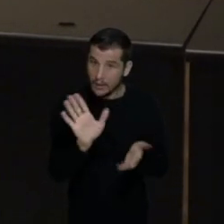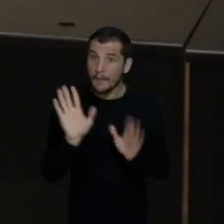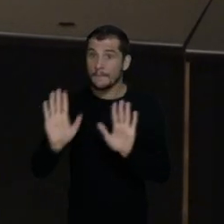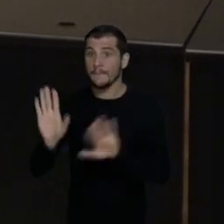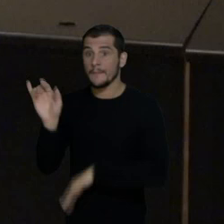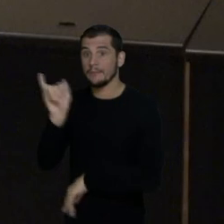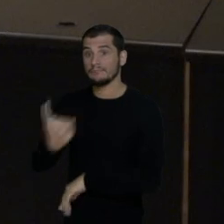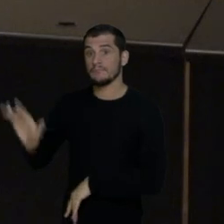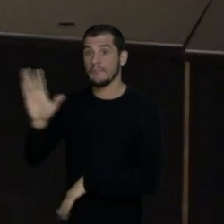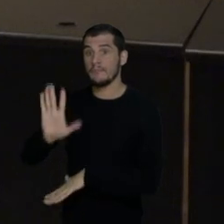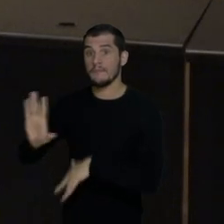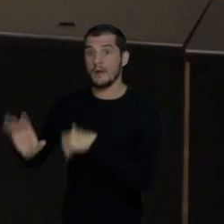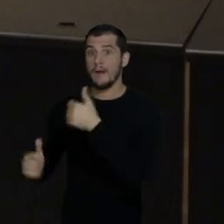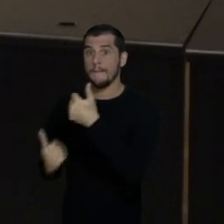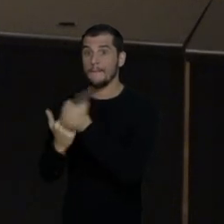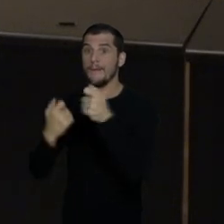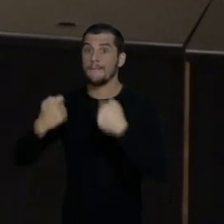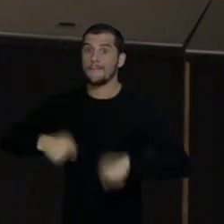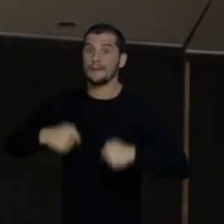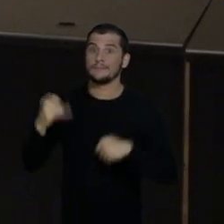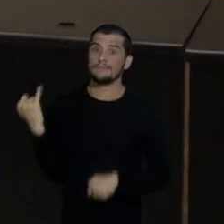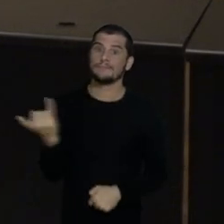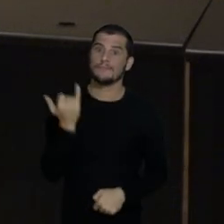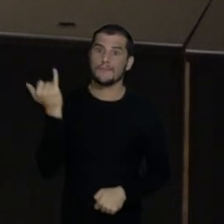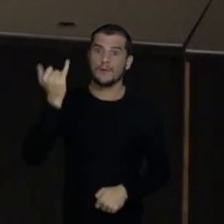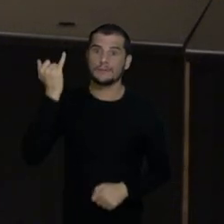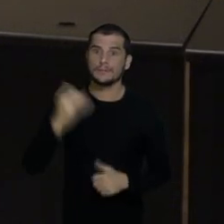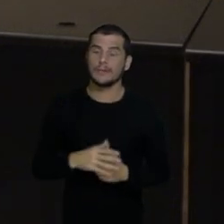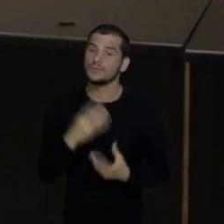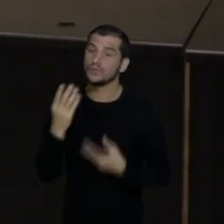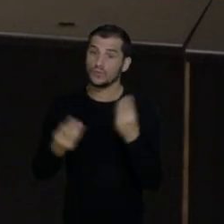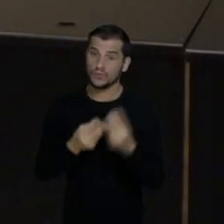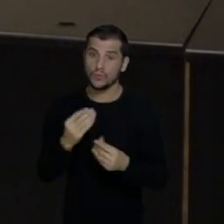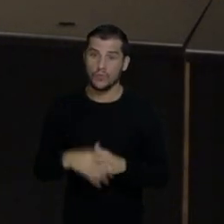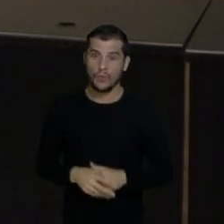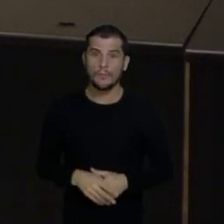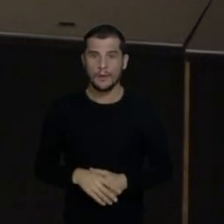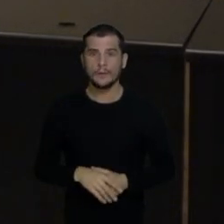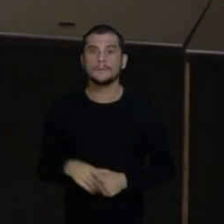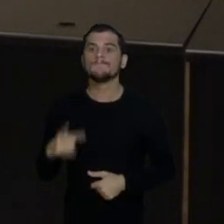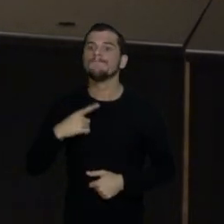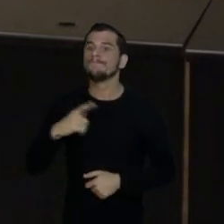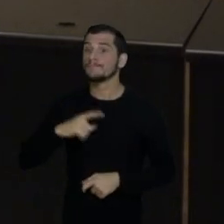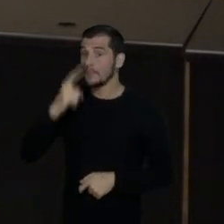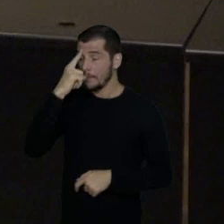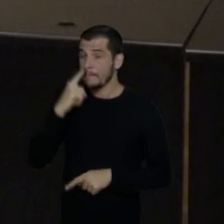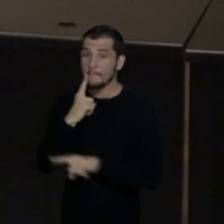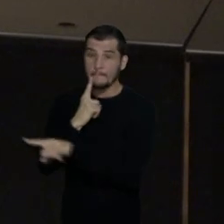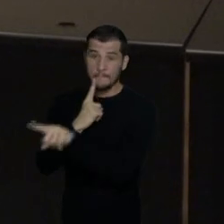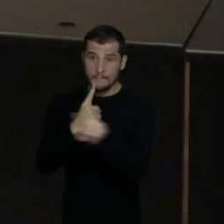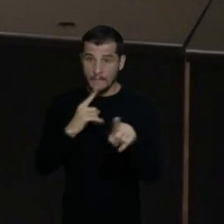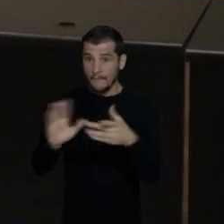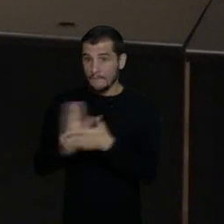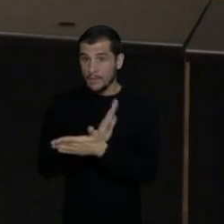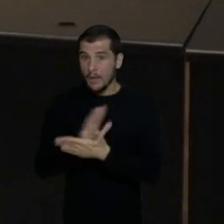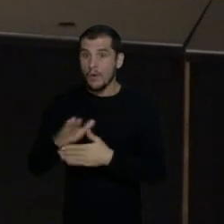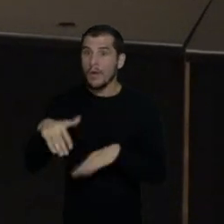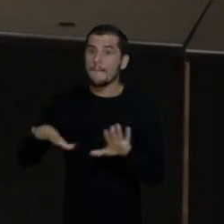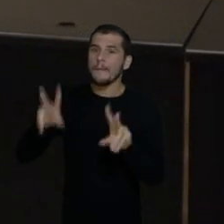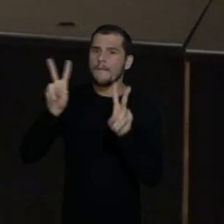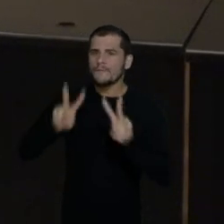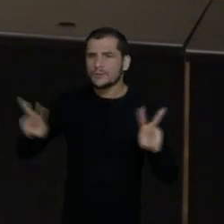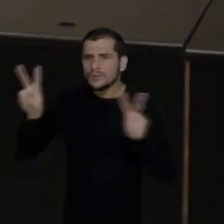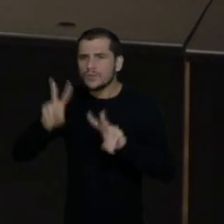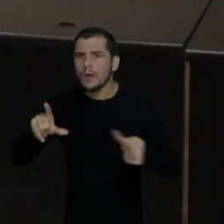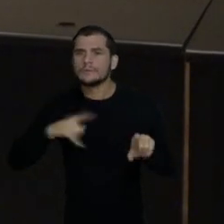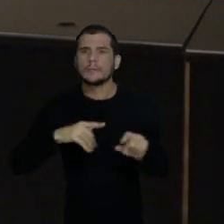a gente fizesse um teste aqui de perfil de aprendizagem que tem perfil mais visual tem perfil mais auditivo Tem mais ledor tem